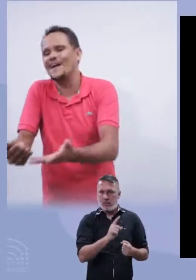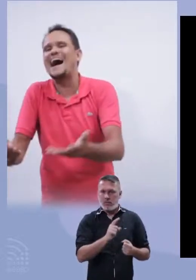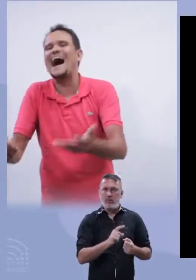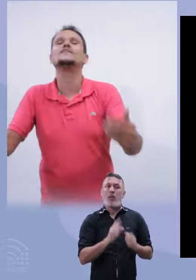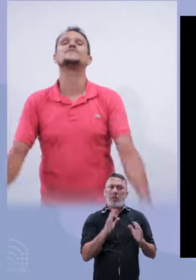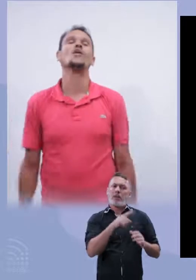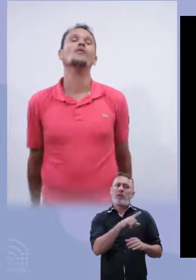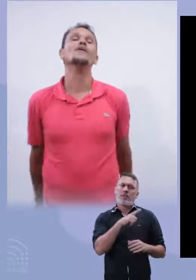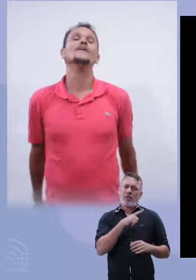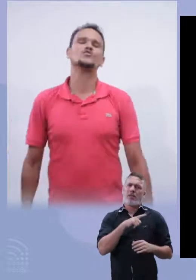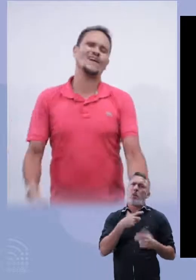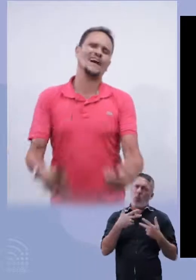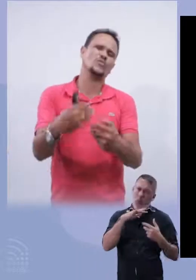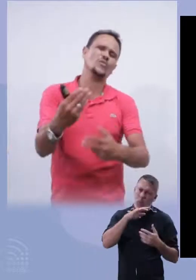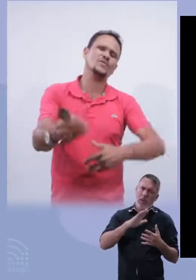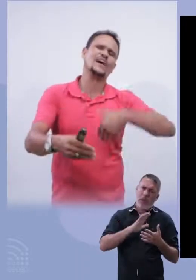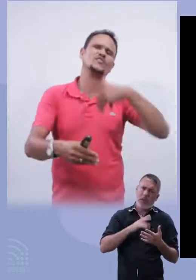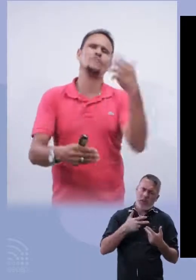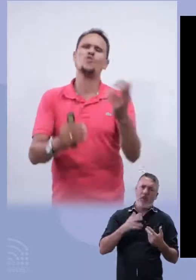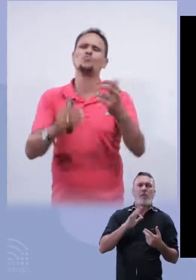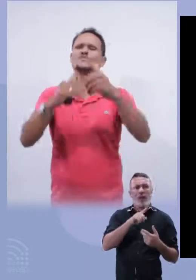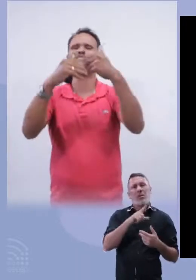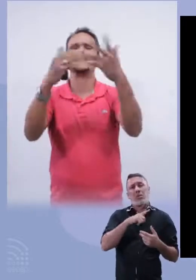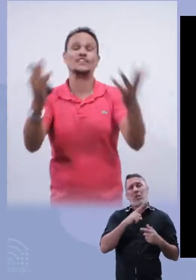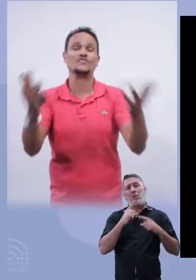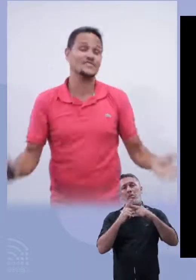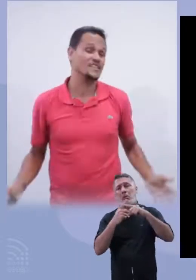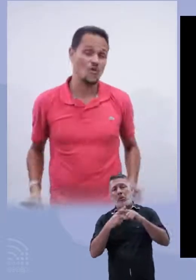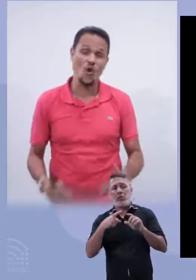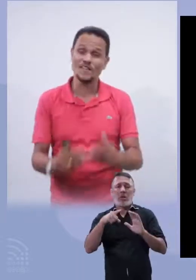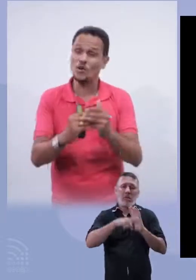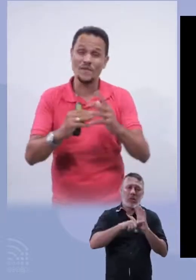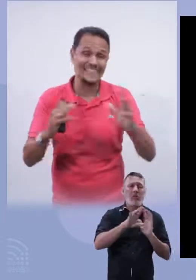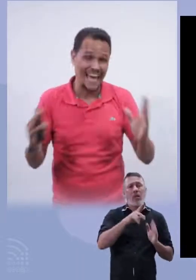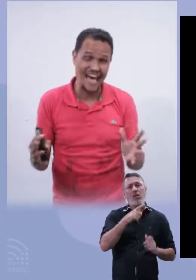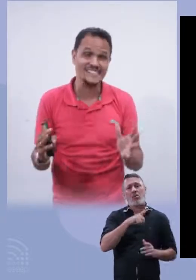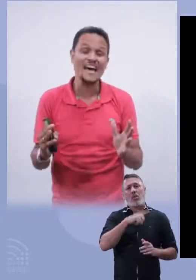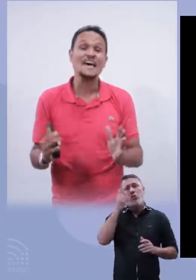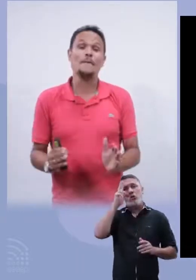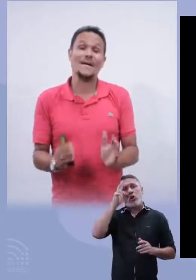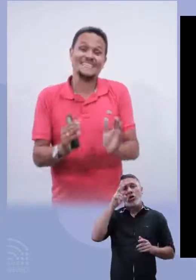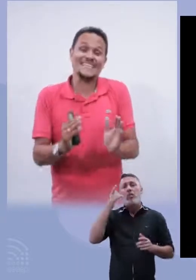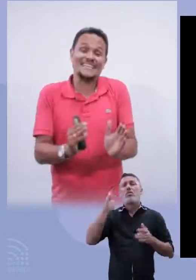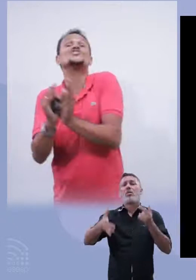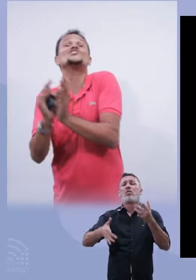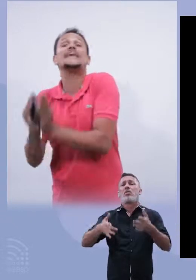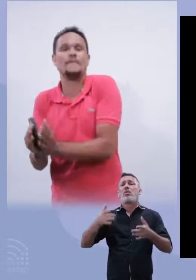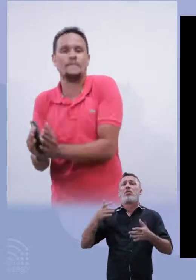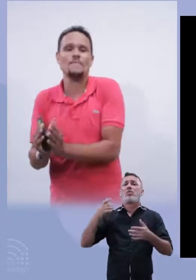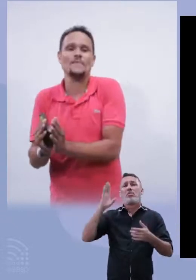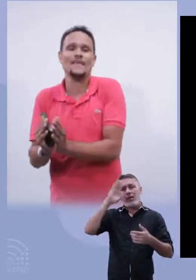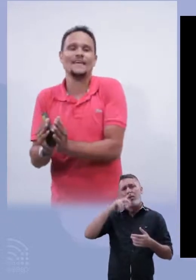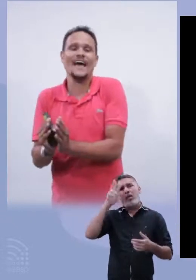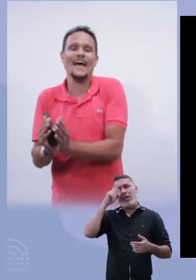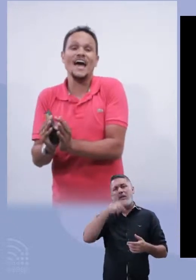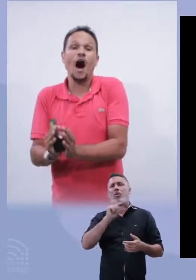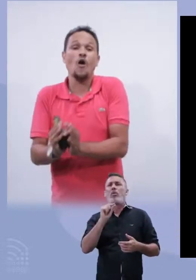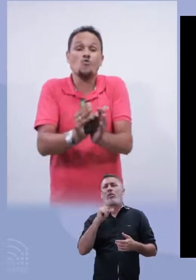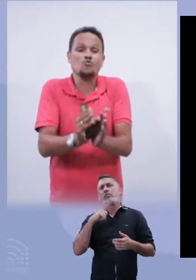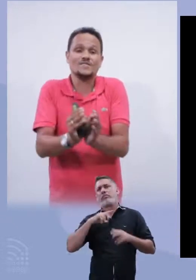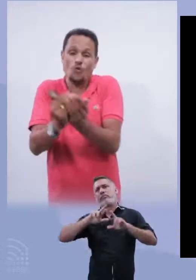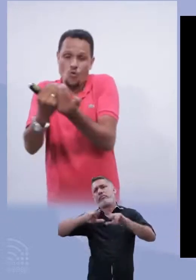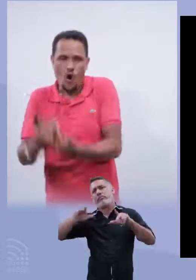deixou um legado, né, pessoal? Seja um legado ruim, um legado bom, não sei de que lado você se encontra, não me interessa, mas até hoje a gente lembra